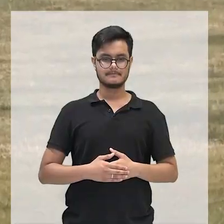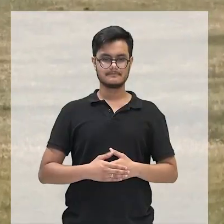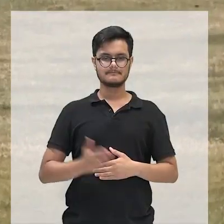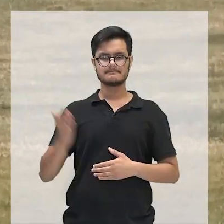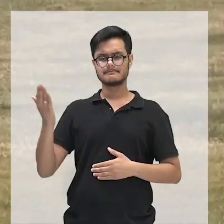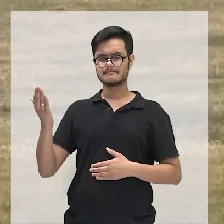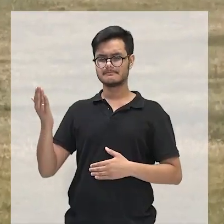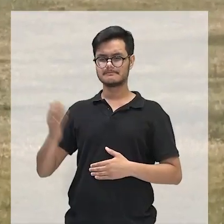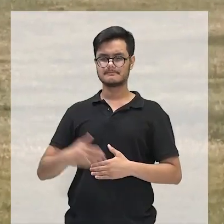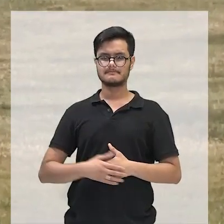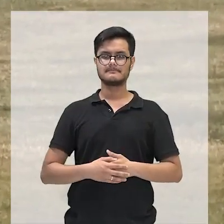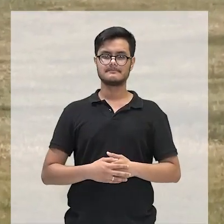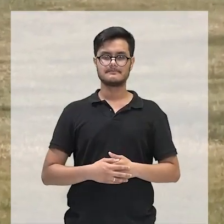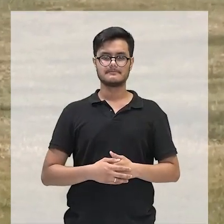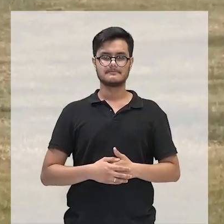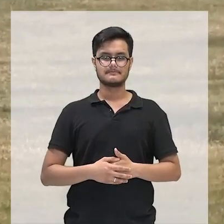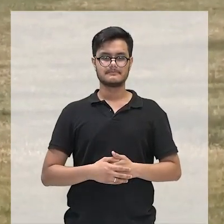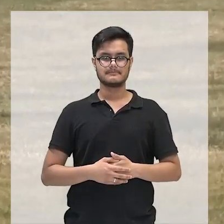uma jogada.